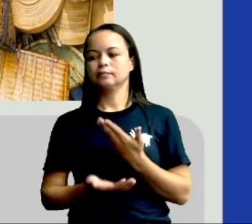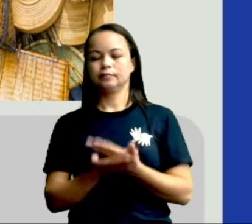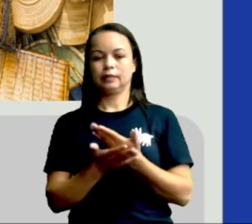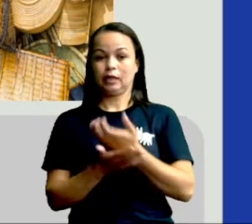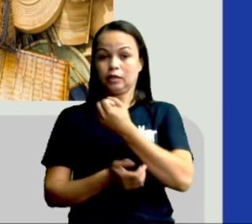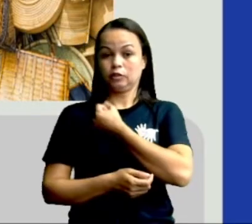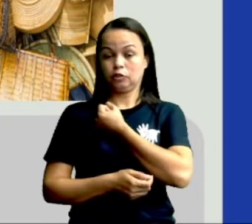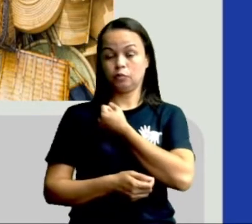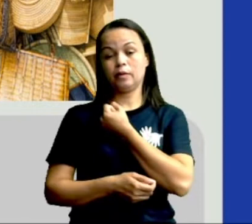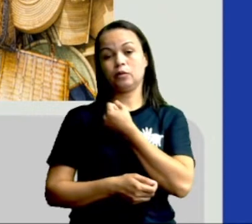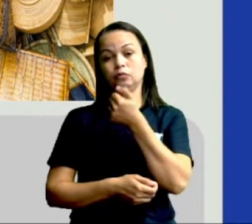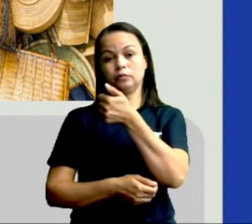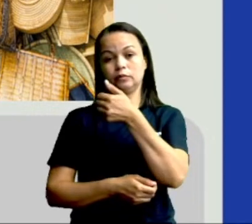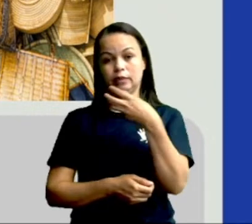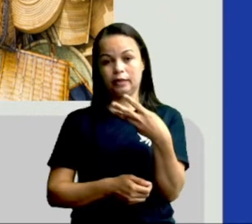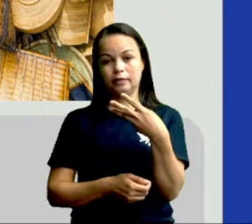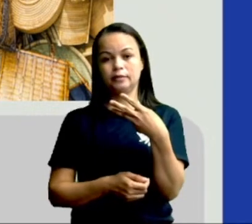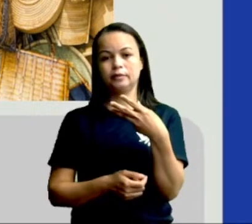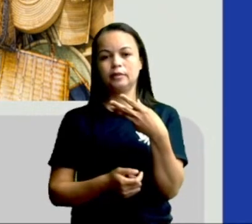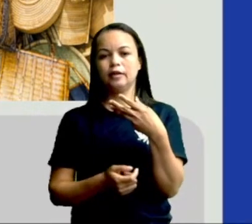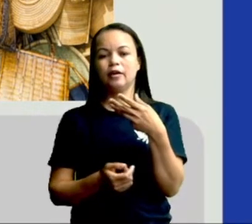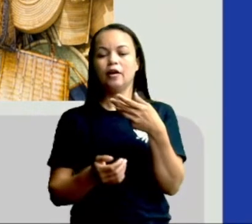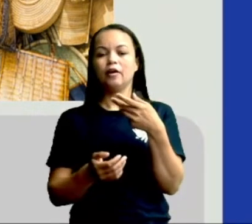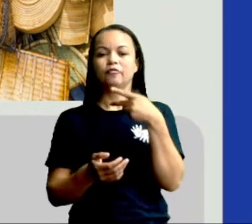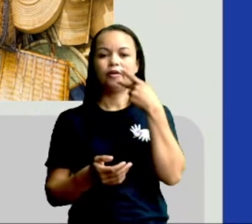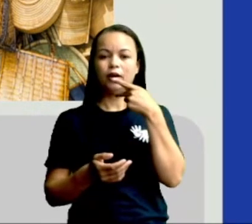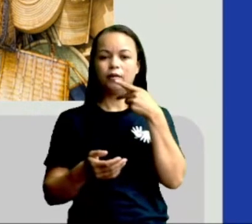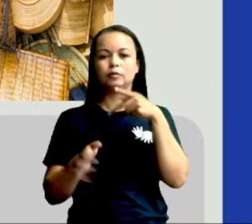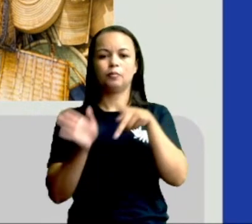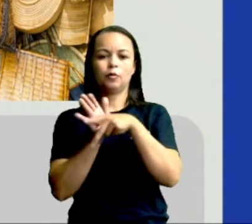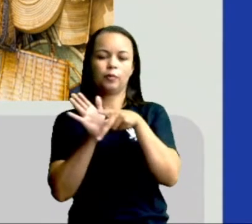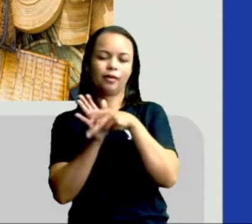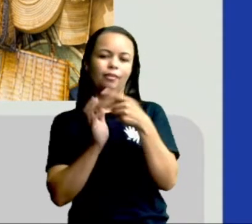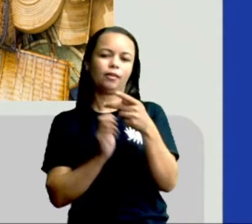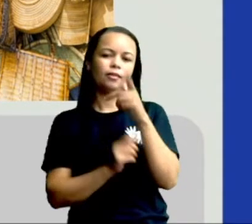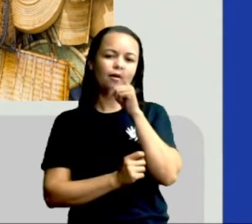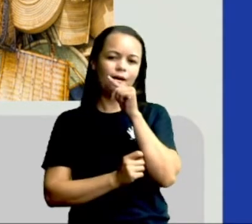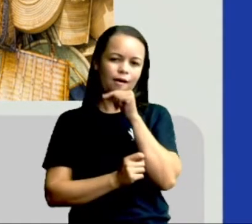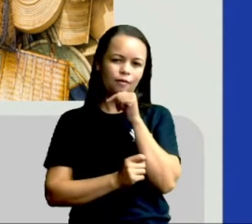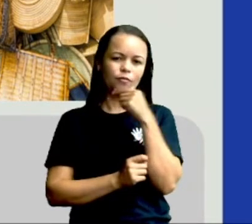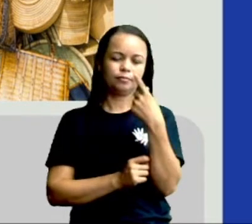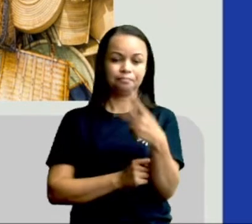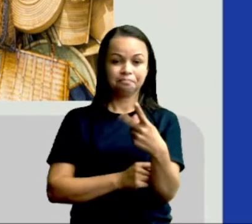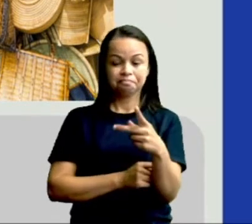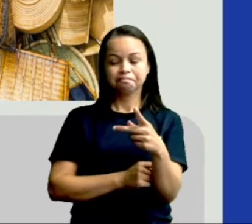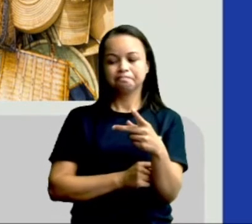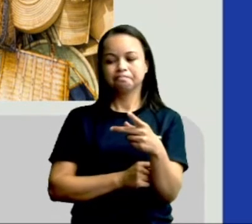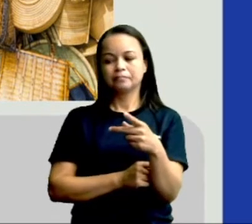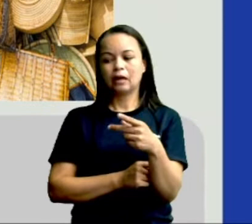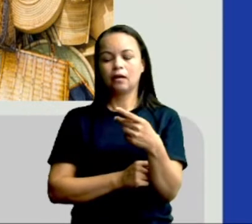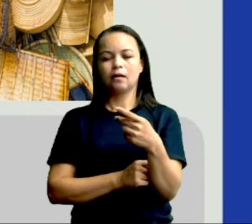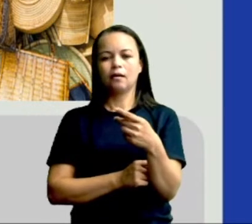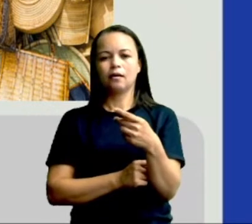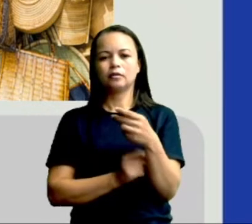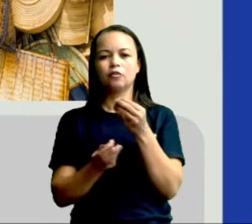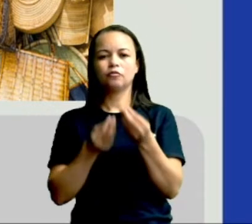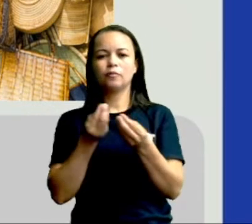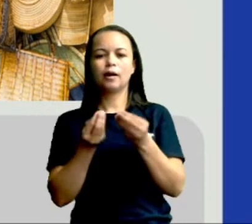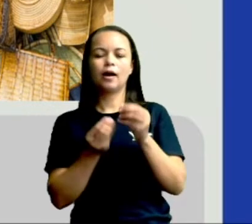13, nós falamos um pouco sobre as propriedades da água, A água, a sua fórmula